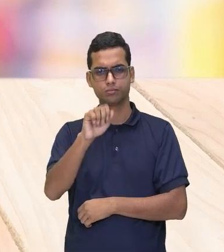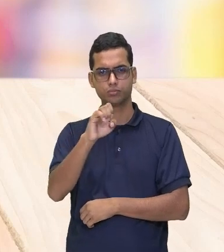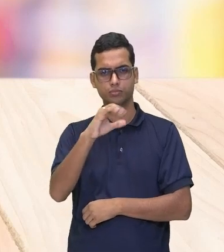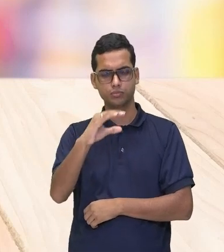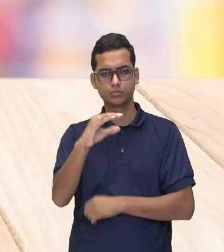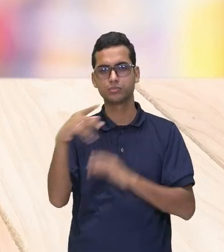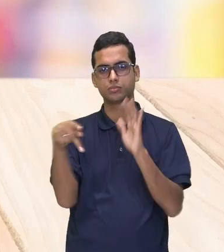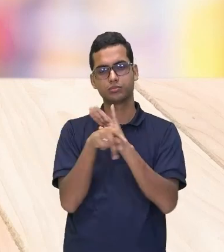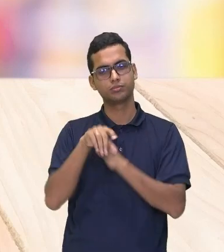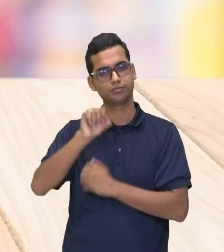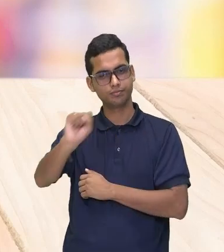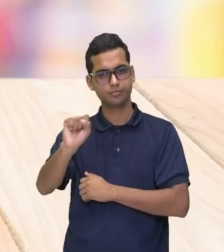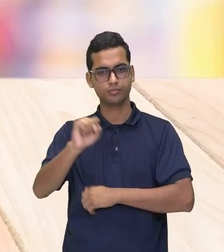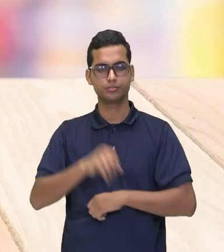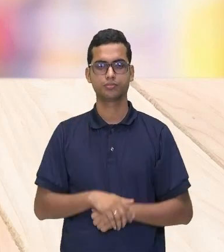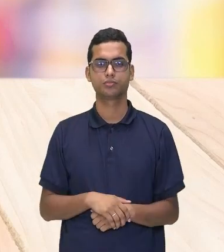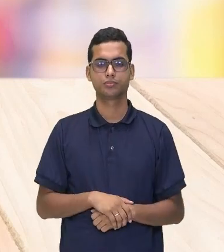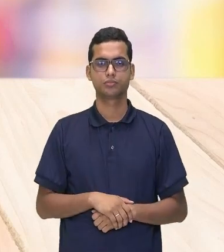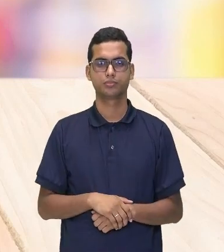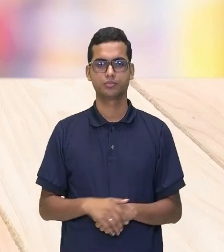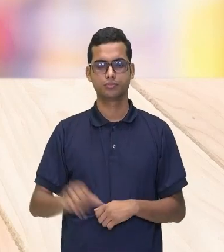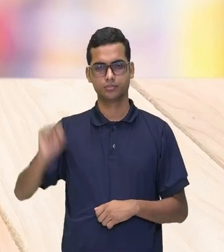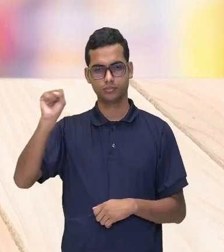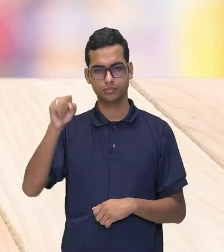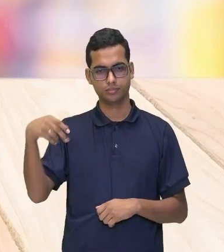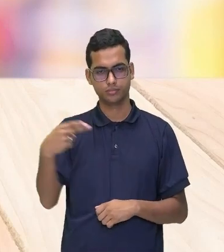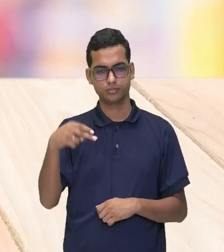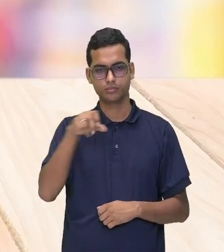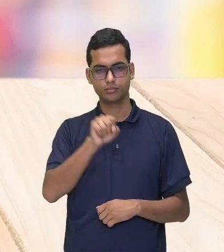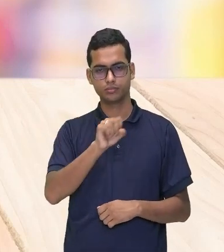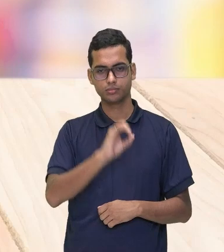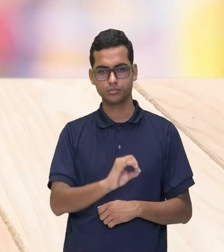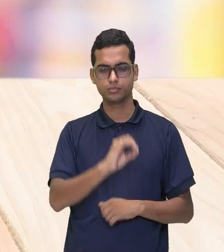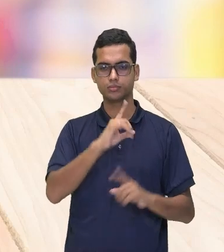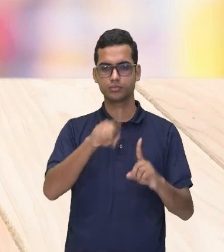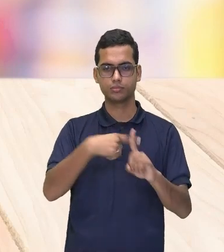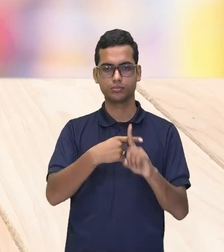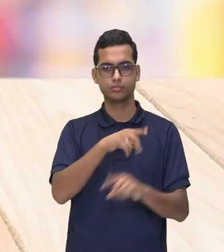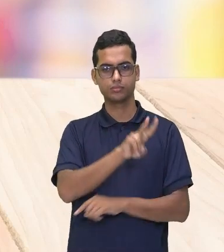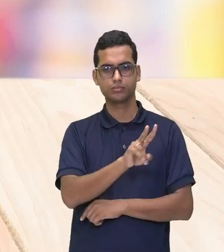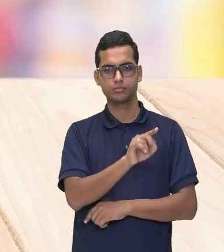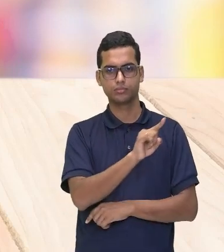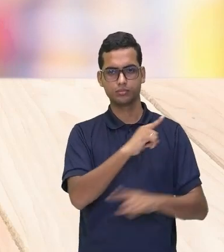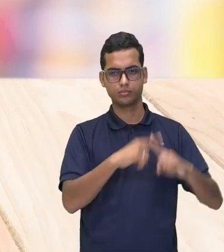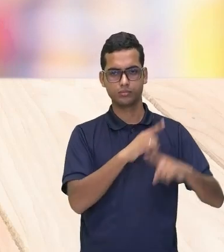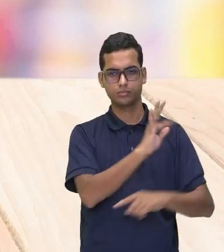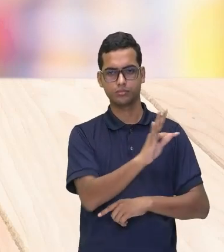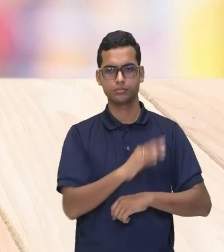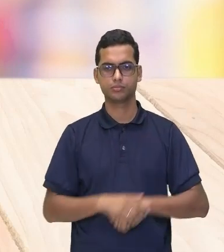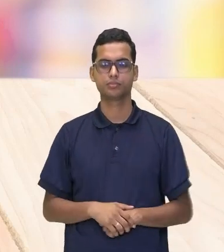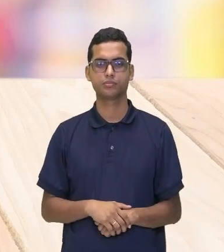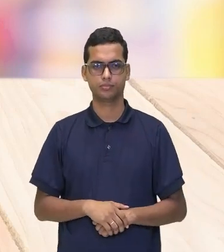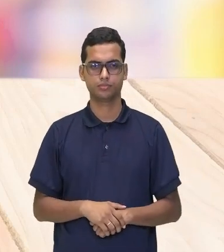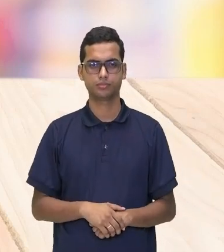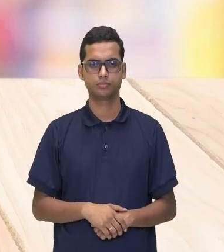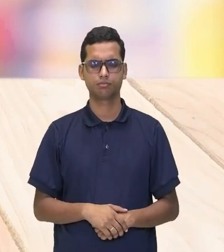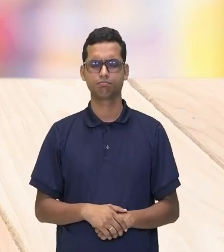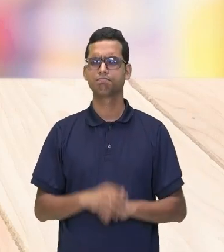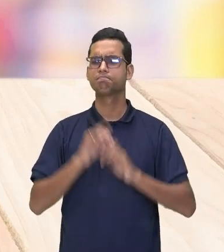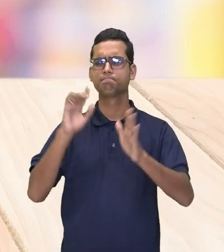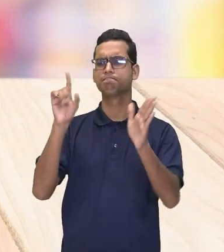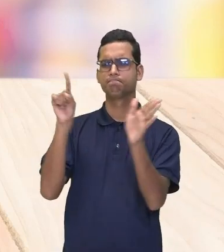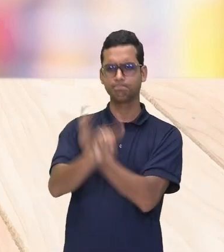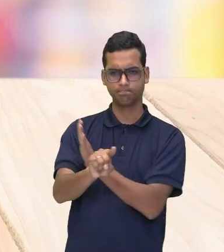s. S vai ser igual a S índice 0 mais a velocidade vezes t. Aí eu te pergunto, qual